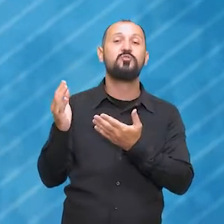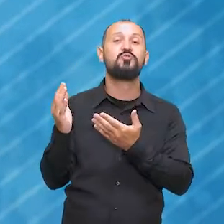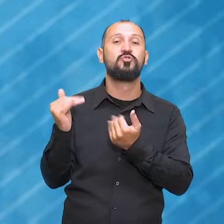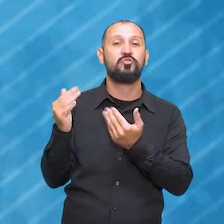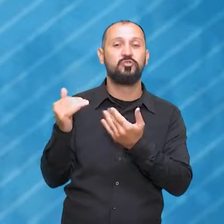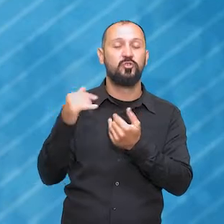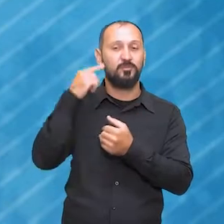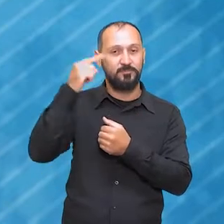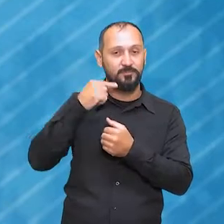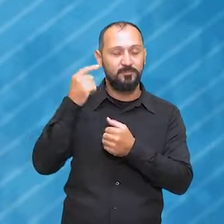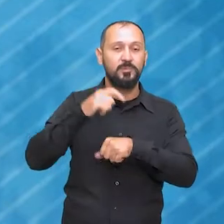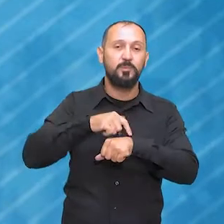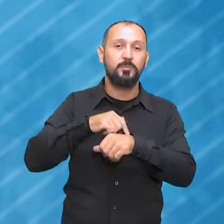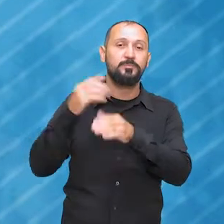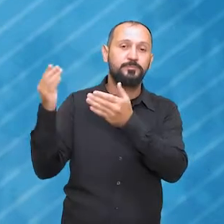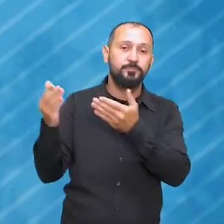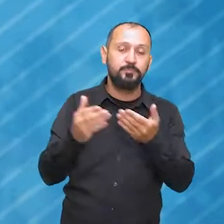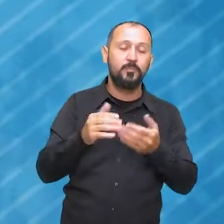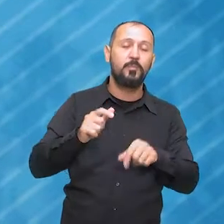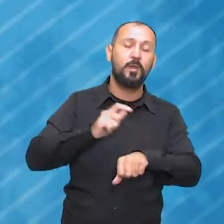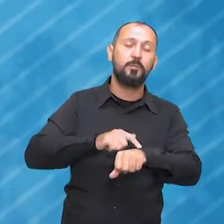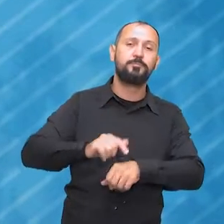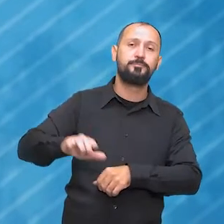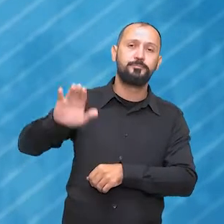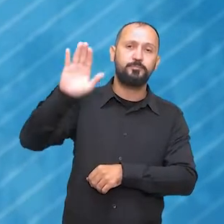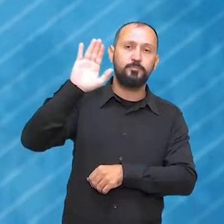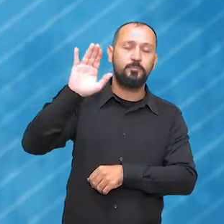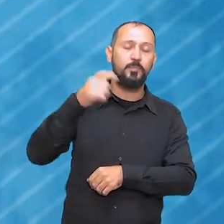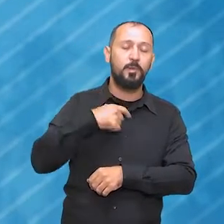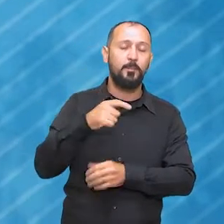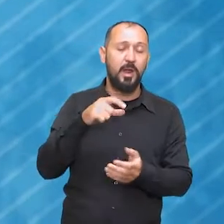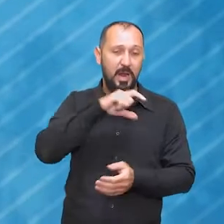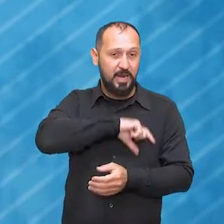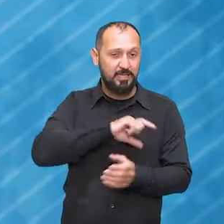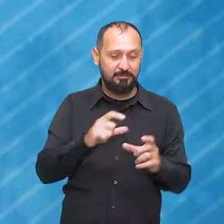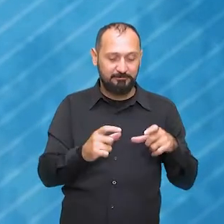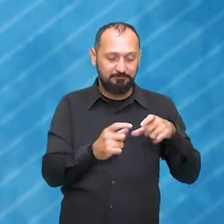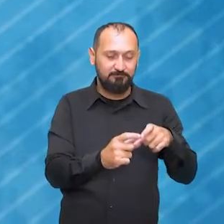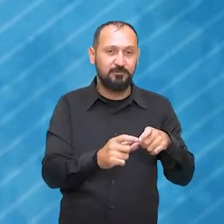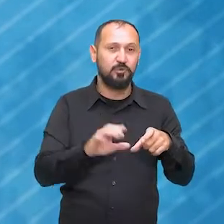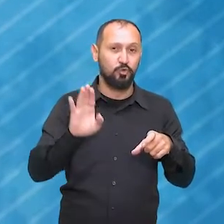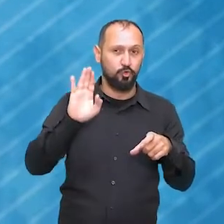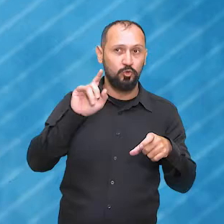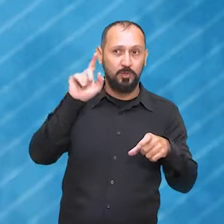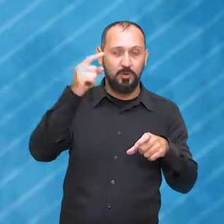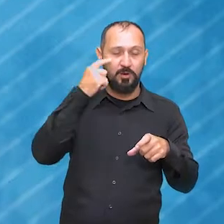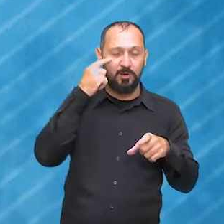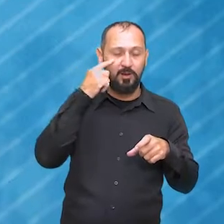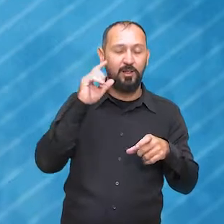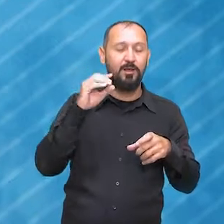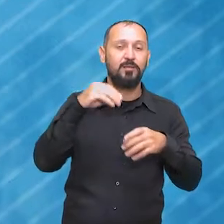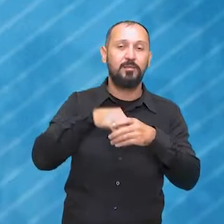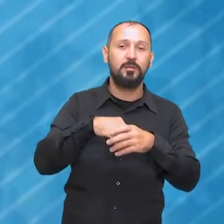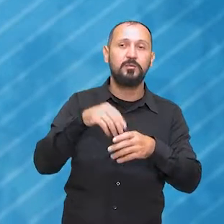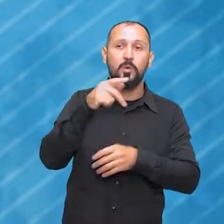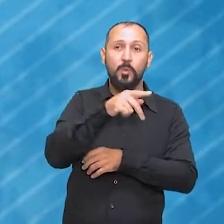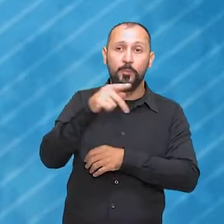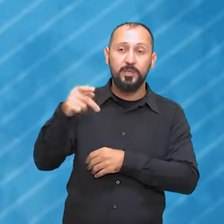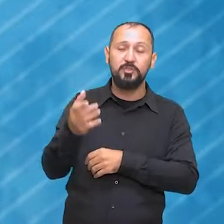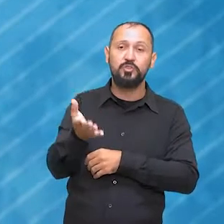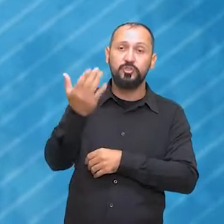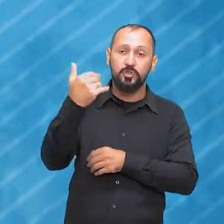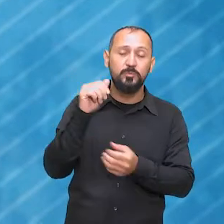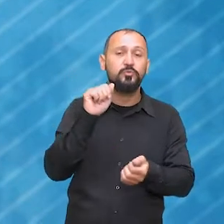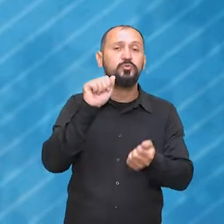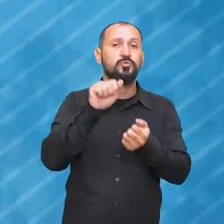comissão da jovem advocacia. É tão importante isso que na acolhida dos advogados, quando eles prestam juramento, pegam sua carteira de inscrição,